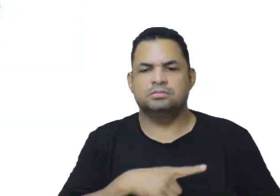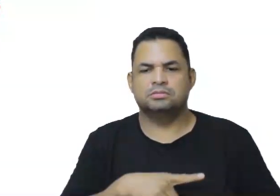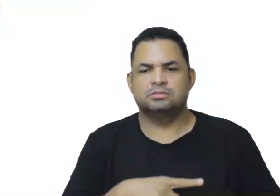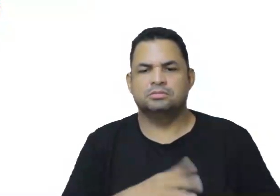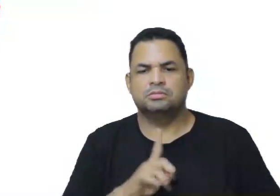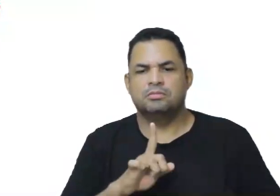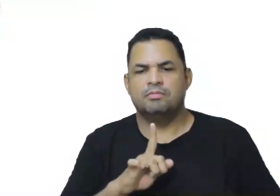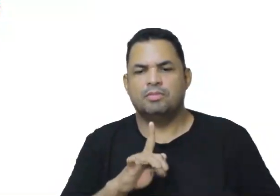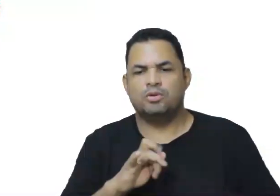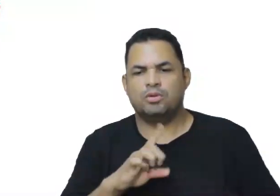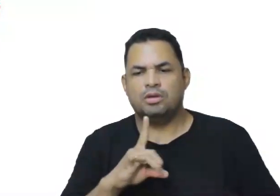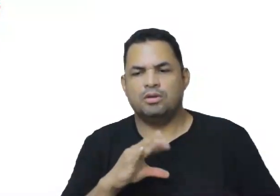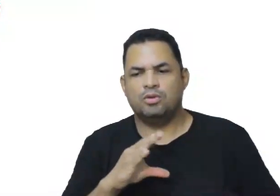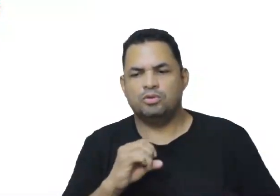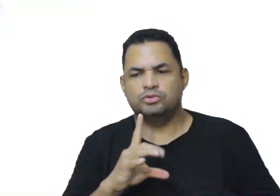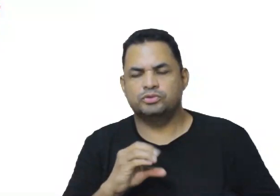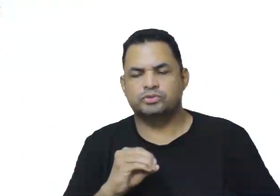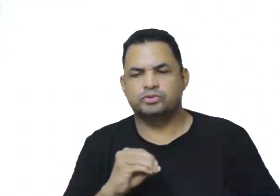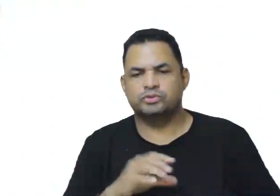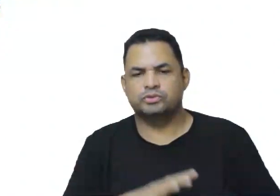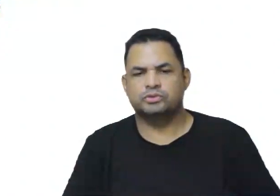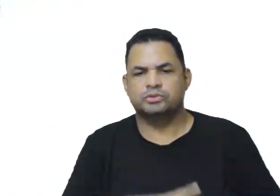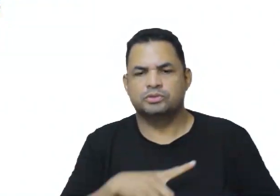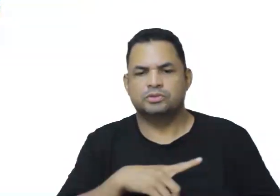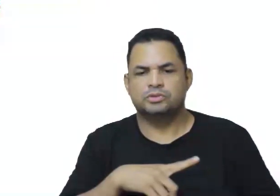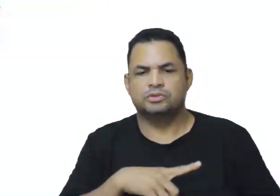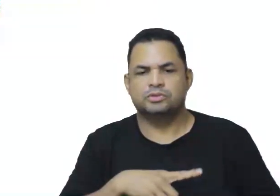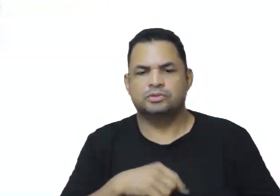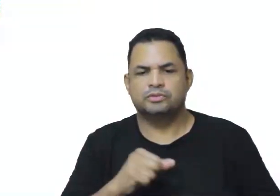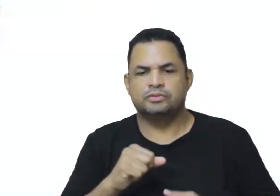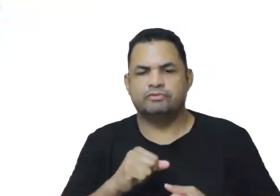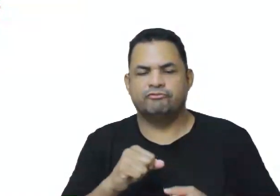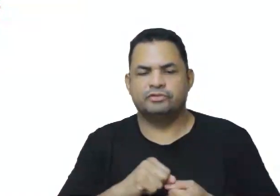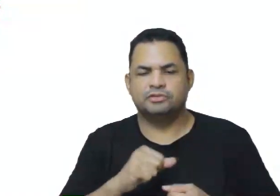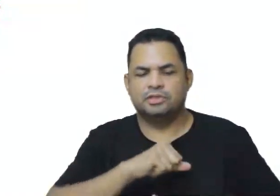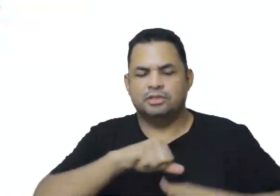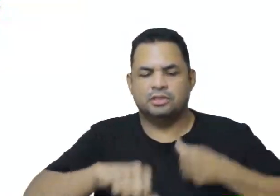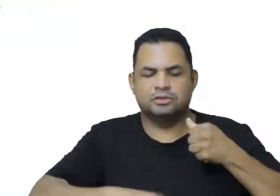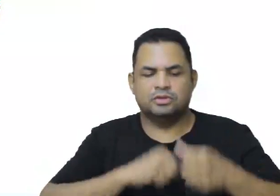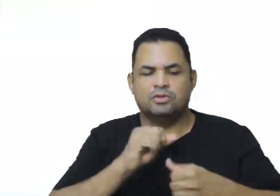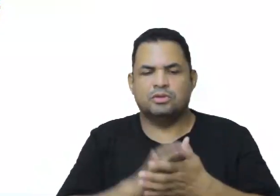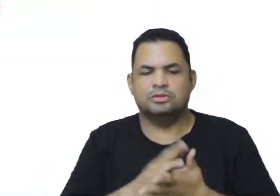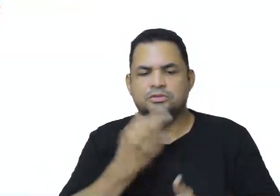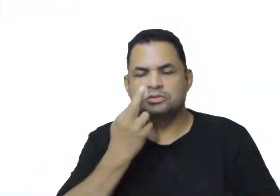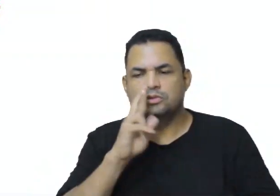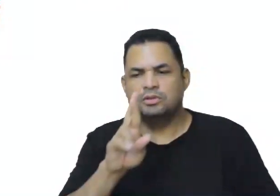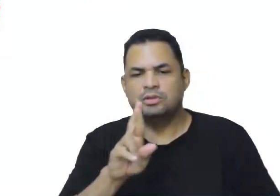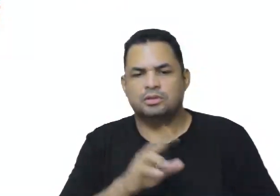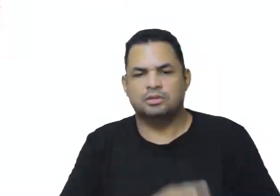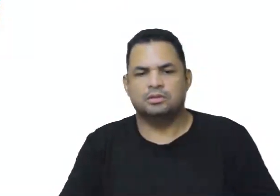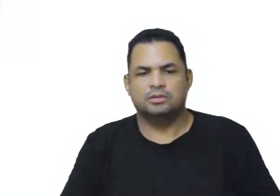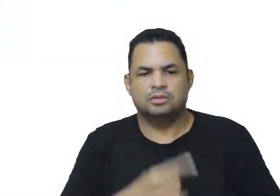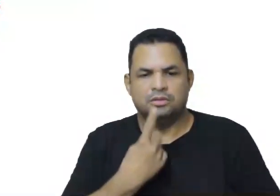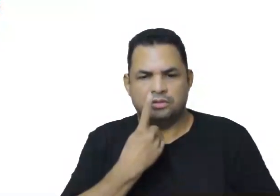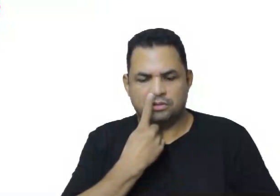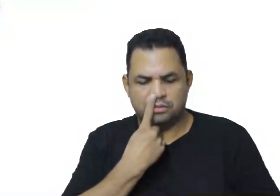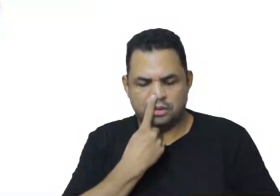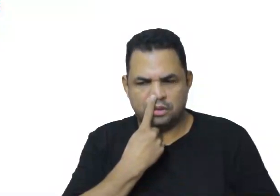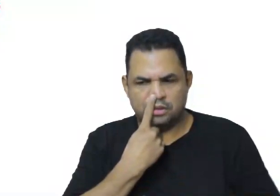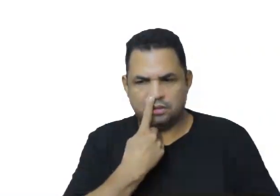lá, os alvéolos pulmonares, que vão fazer as trocas gasosas aí com o ambiente. As narinas